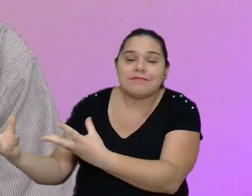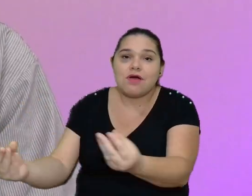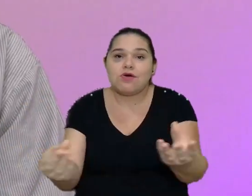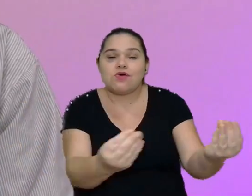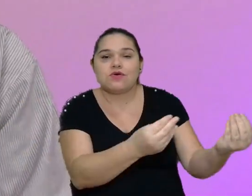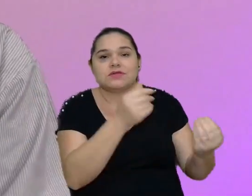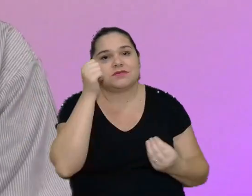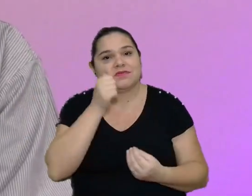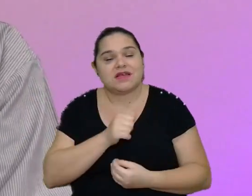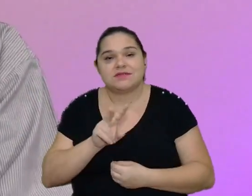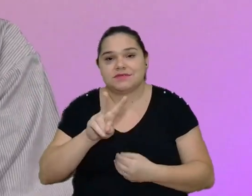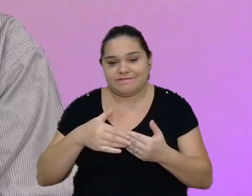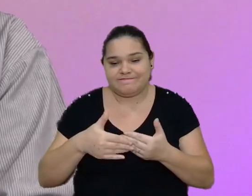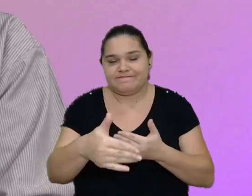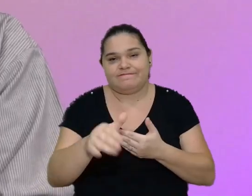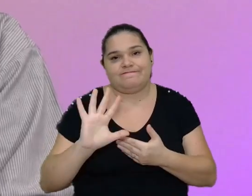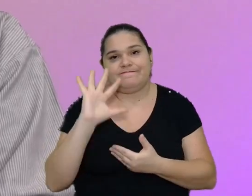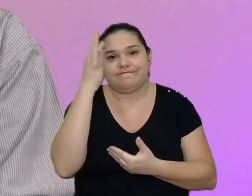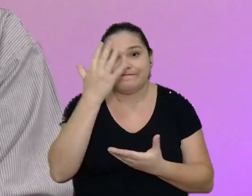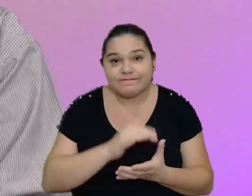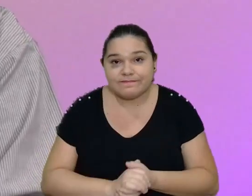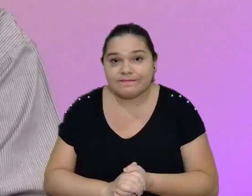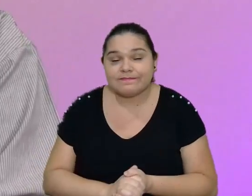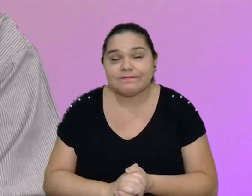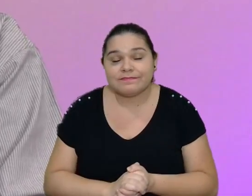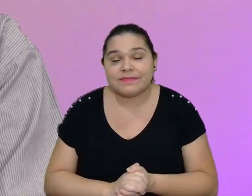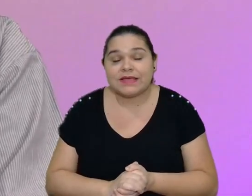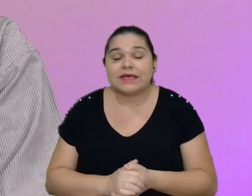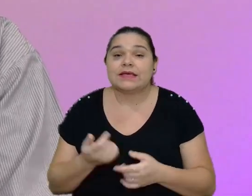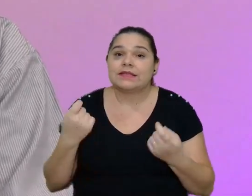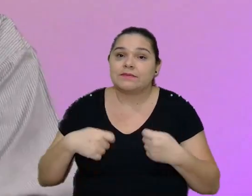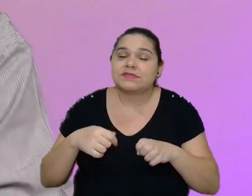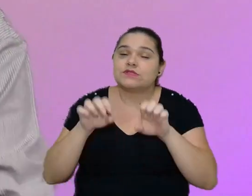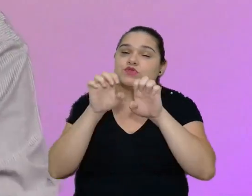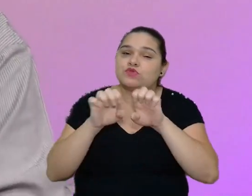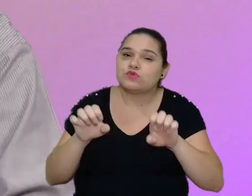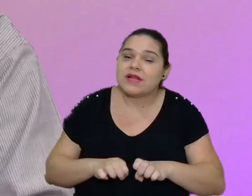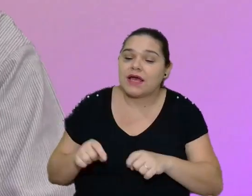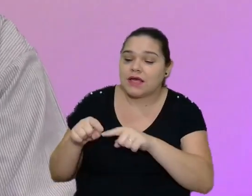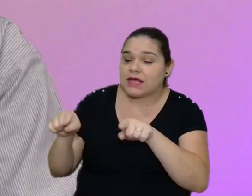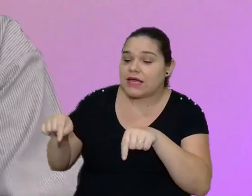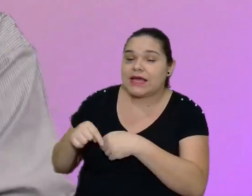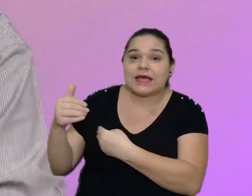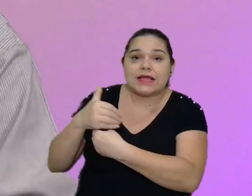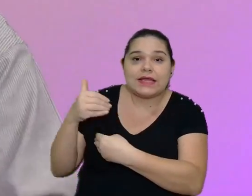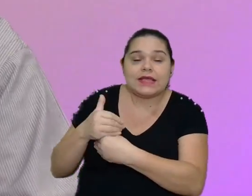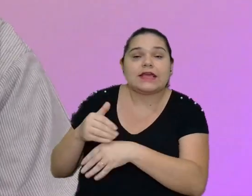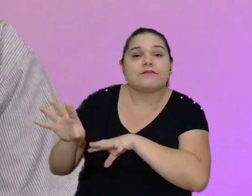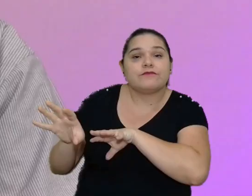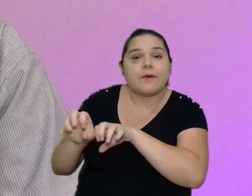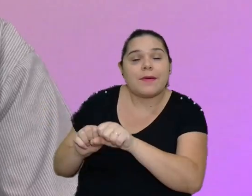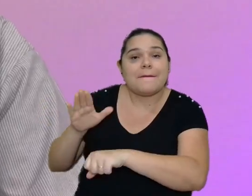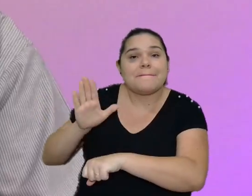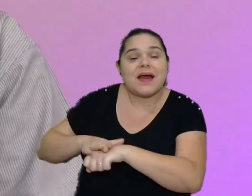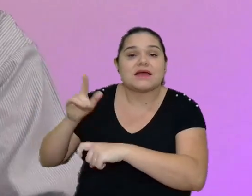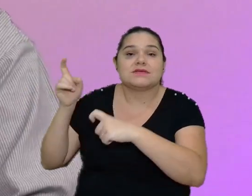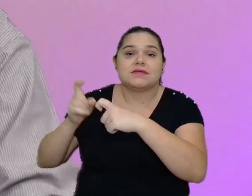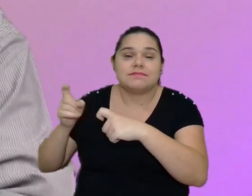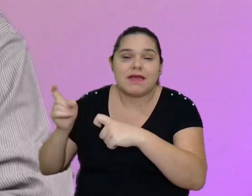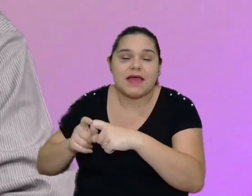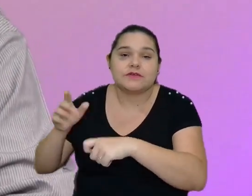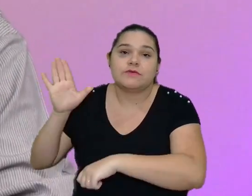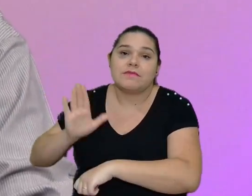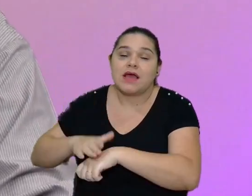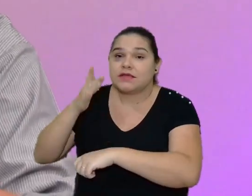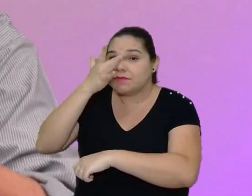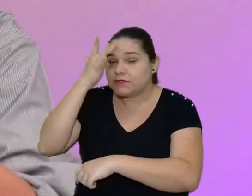acontecer. Então, você precisa estruturar clínicas onde você tem que formar mais embriologistas, formar mais médicos, montar